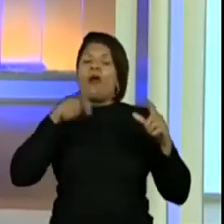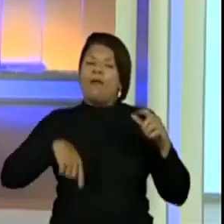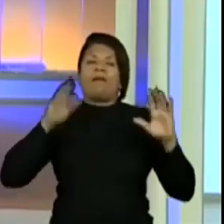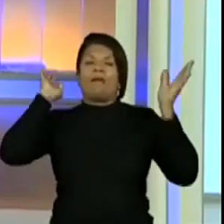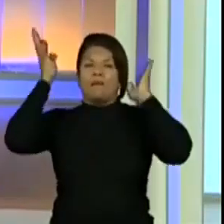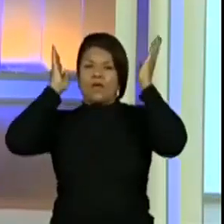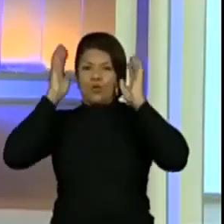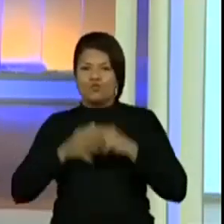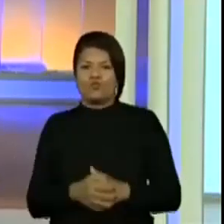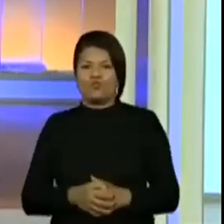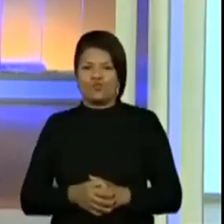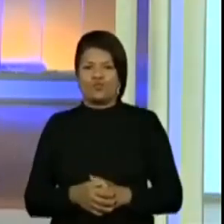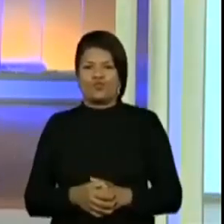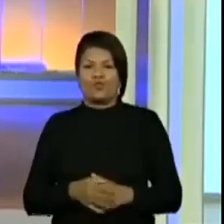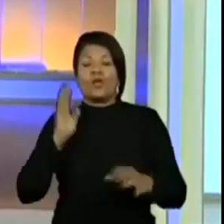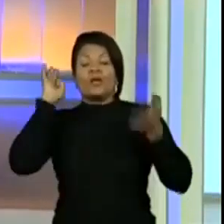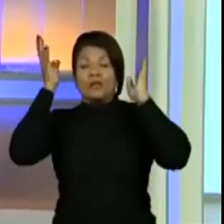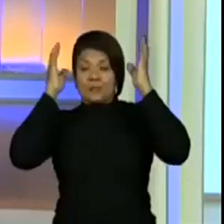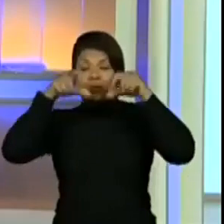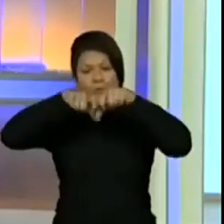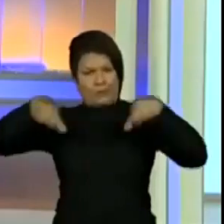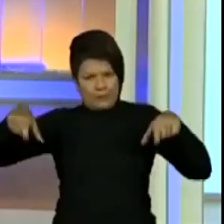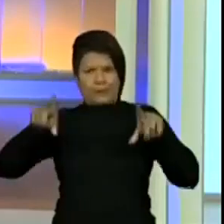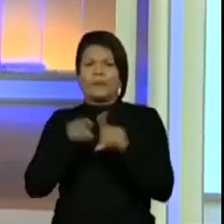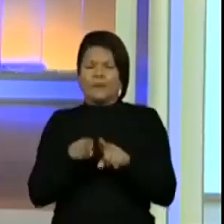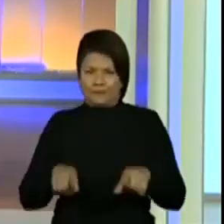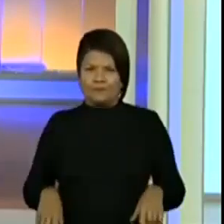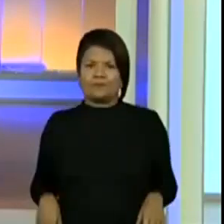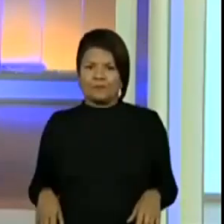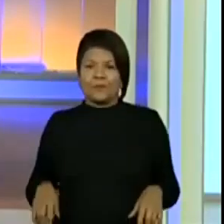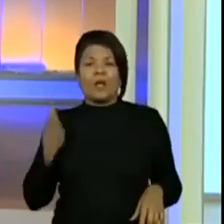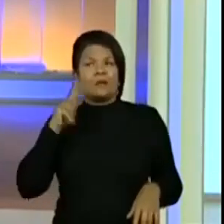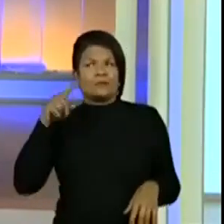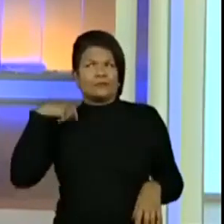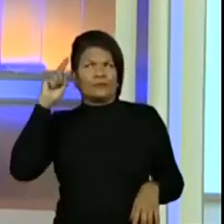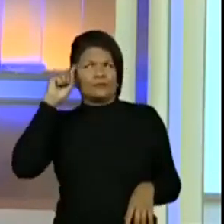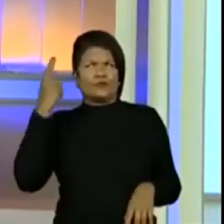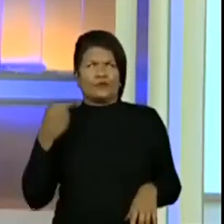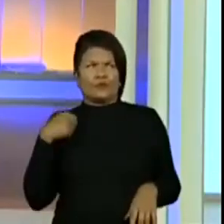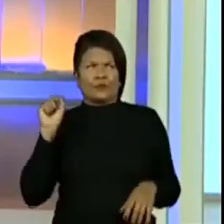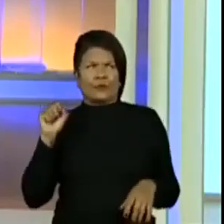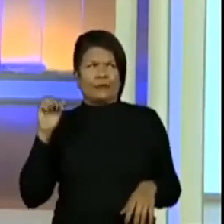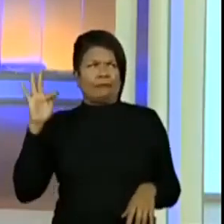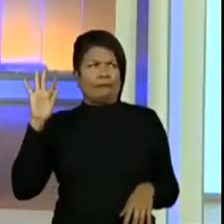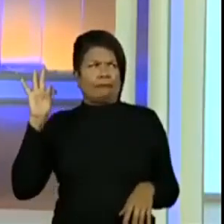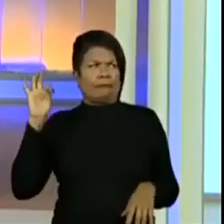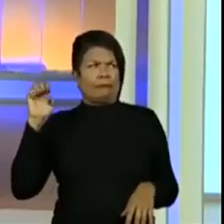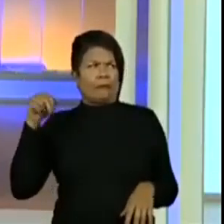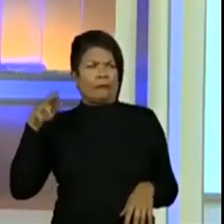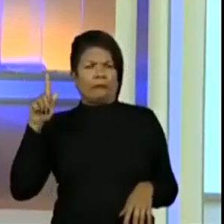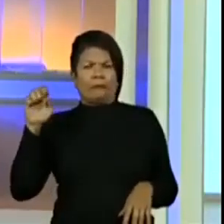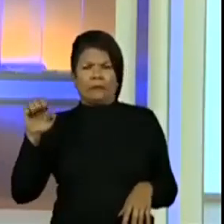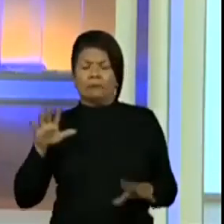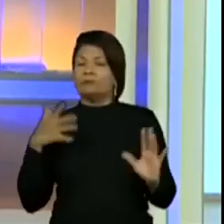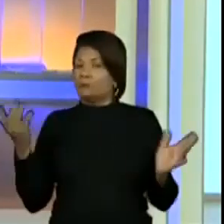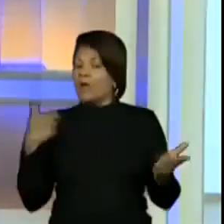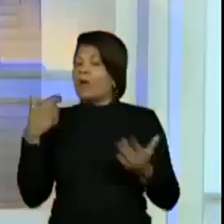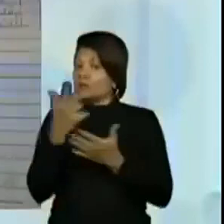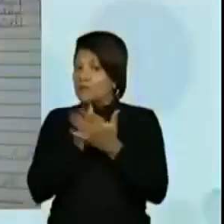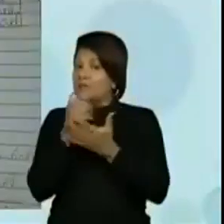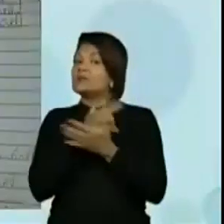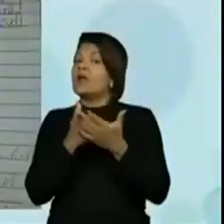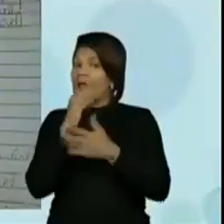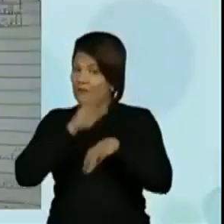de transporte normalzinho e também colocaram o caminhão-tanque. O professor ficou com a dúvida do que era caminhão-tanque e vocês são incríveis. Fizeram